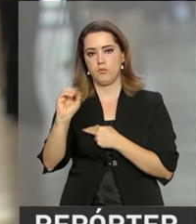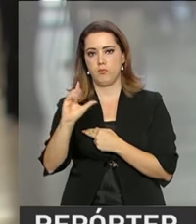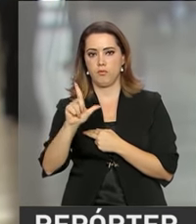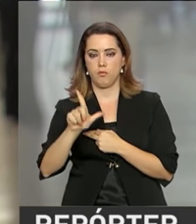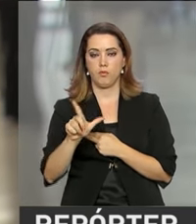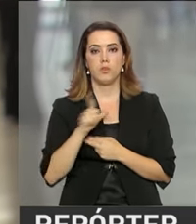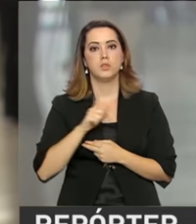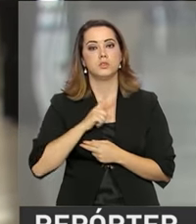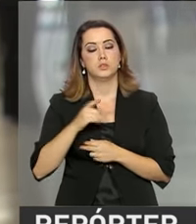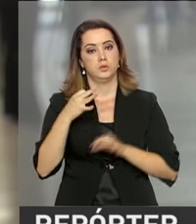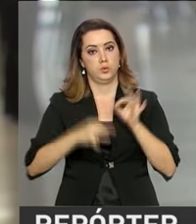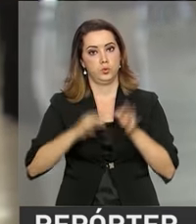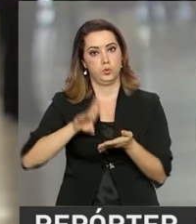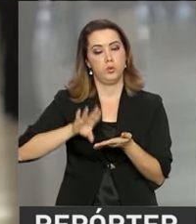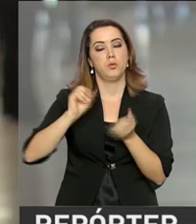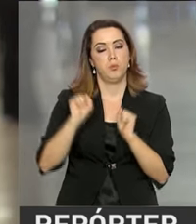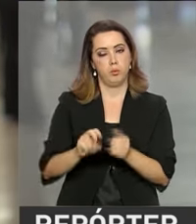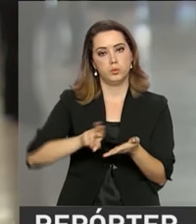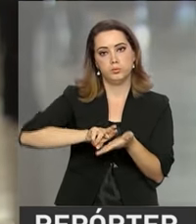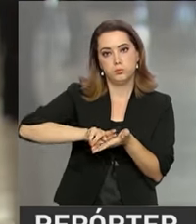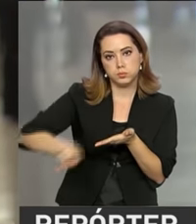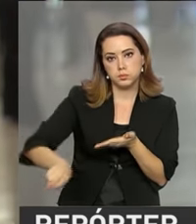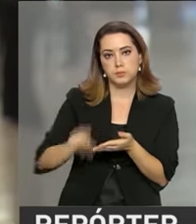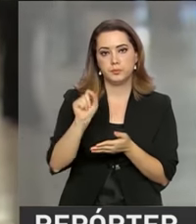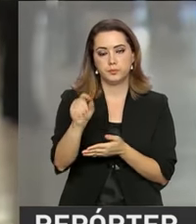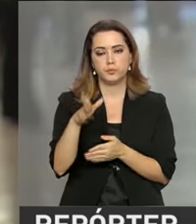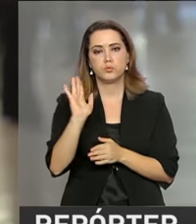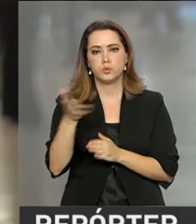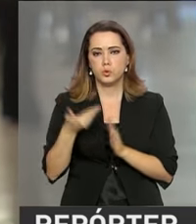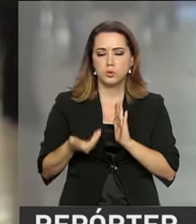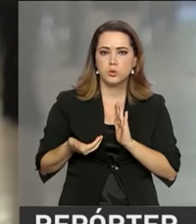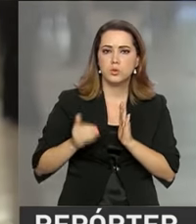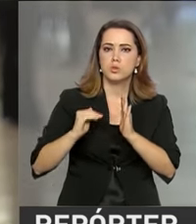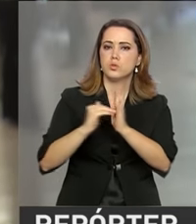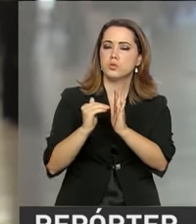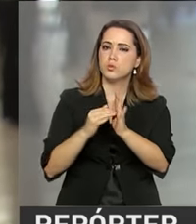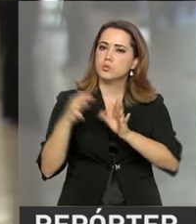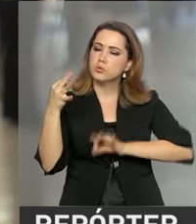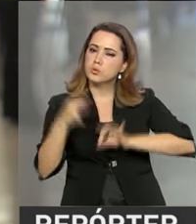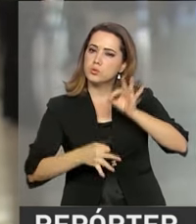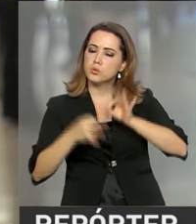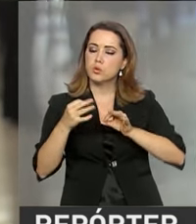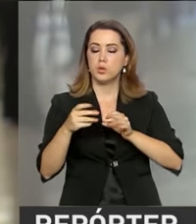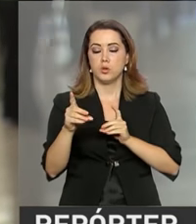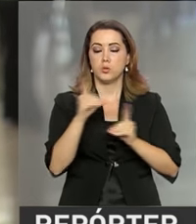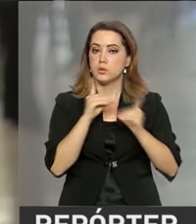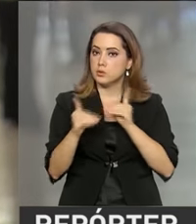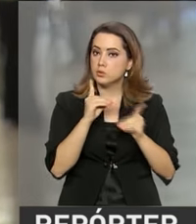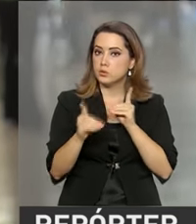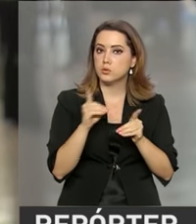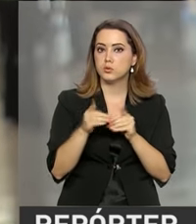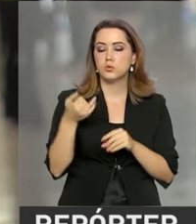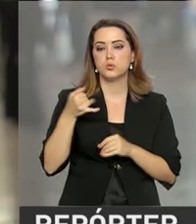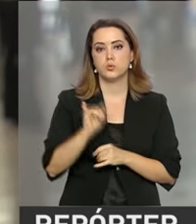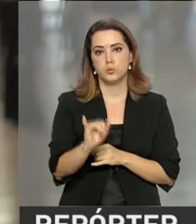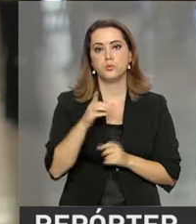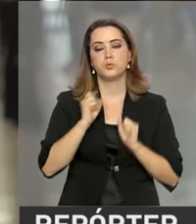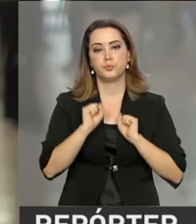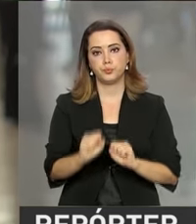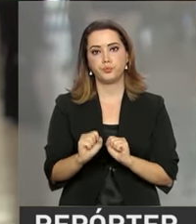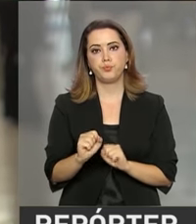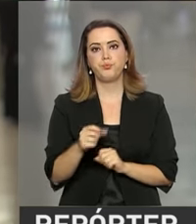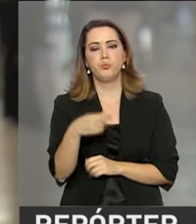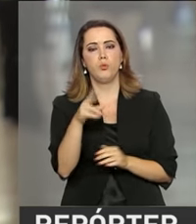de impeachment. Desde o começo da tarde, os senadores discutem o parecer do relator, o senador Antônio Anastasia.